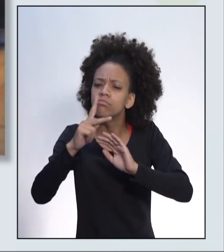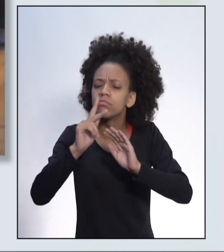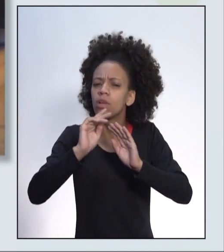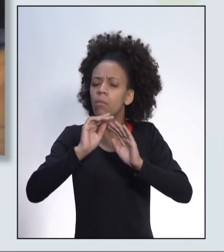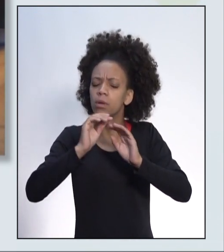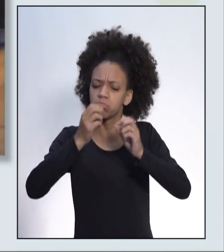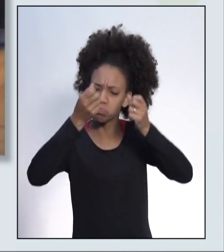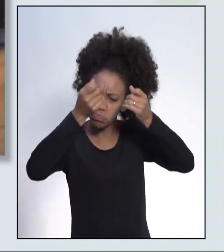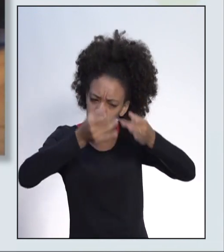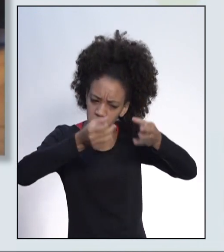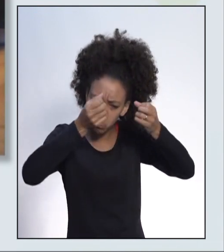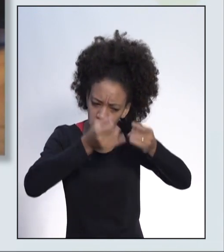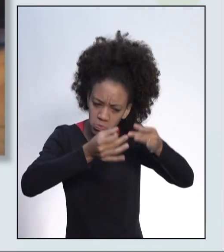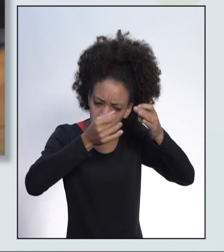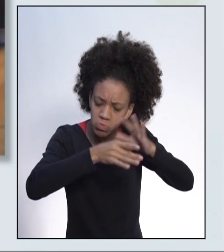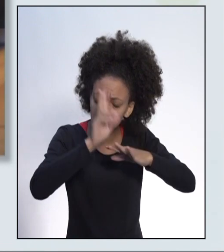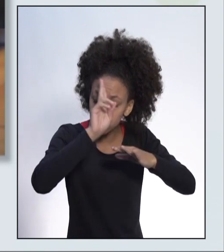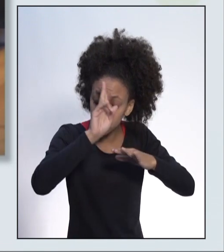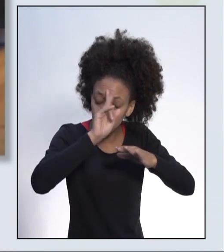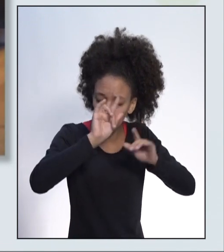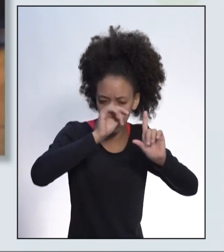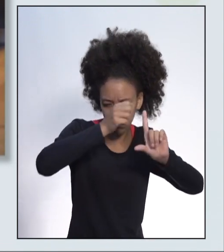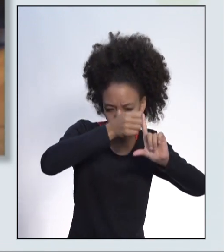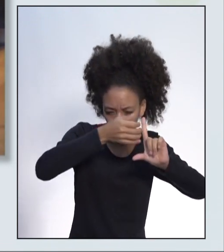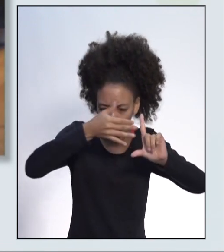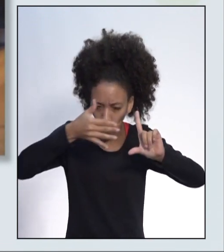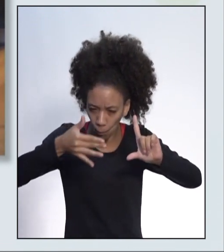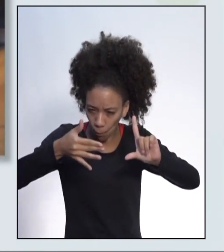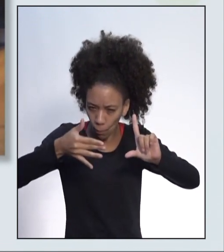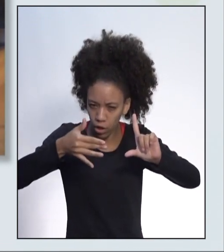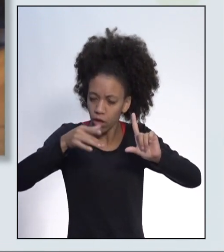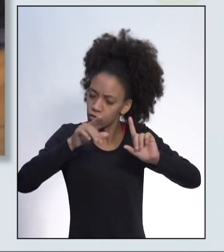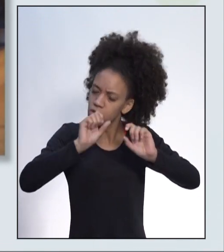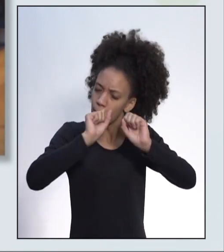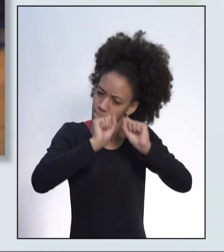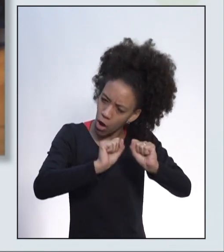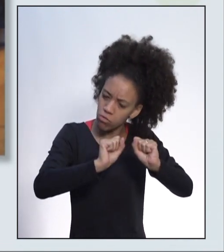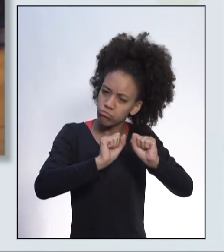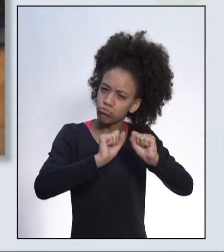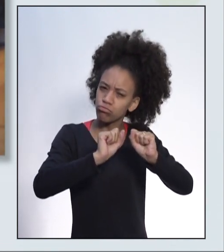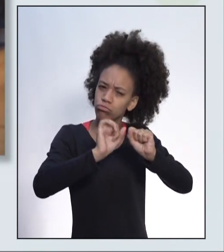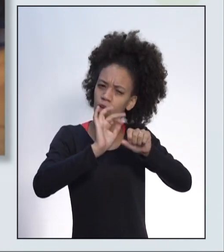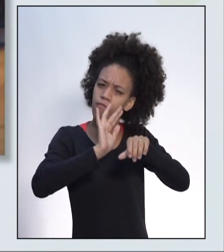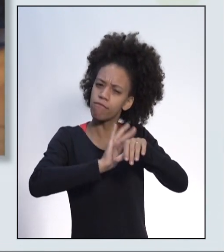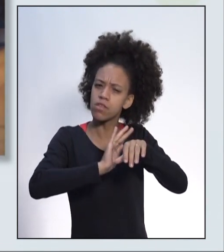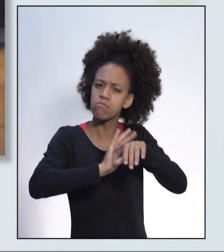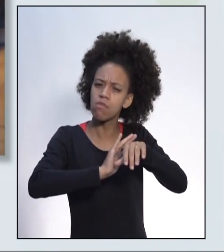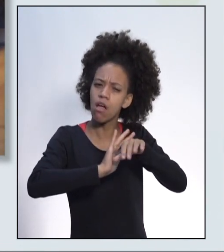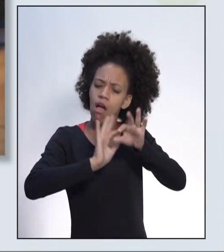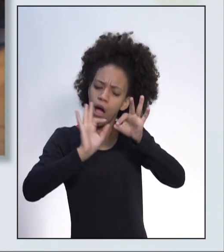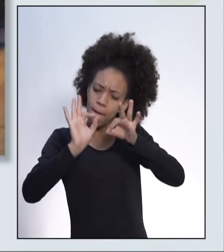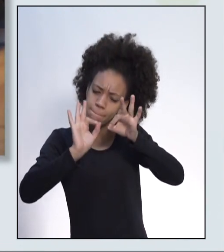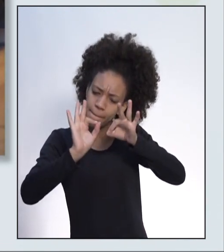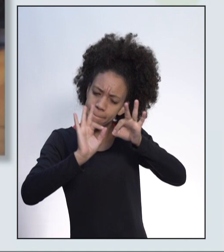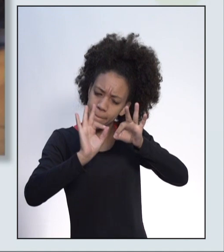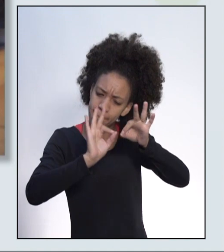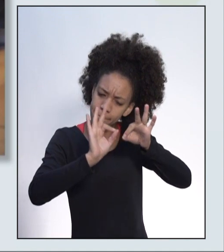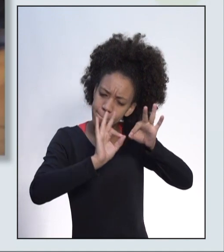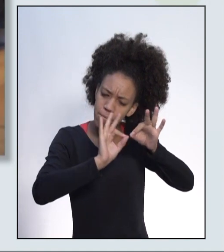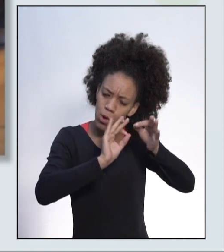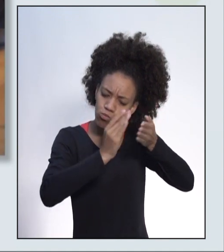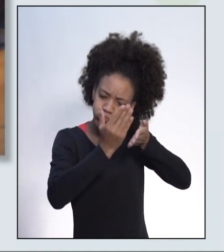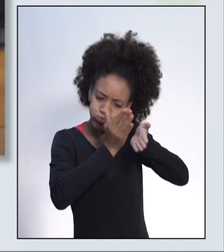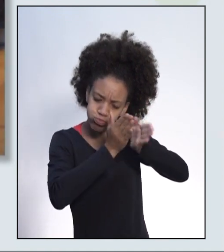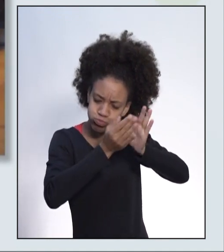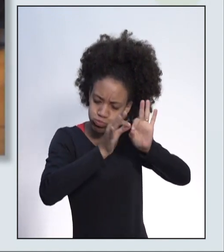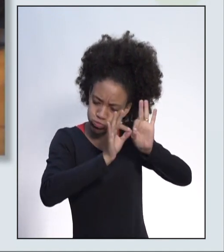história. Então, se você vai contar uma história em quadrinhos, você já pode ir fazendo as molduras do seu quadrinho. Enfim,